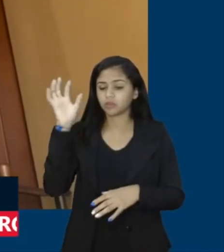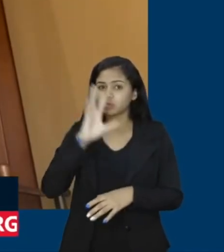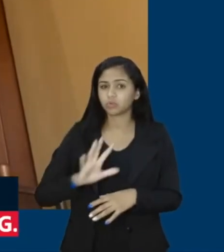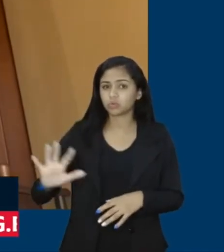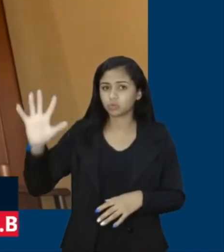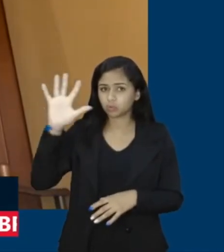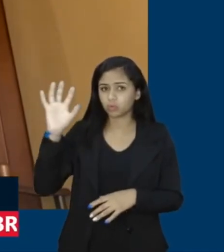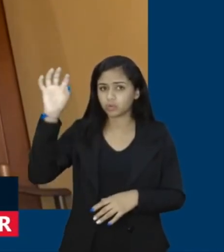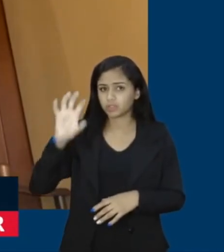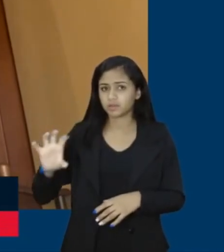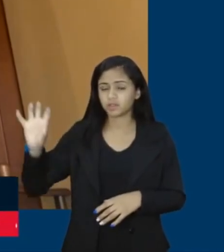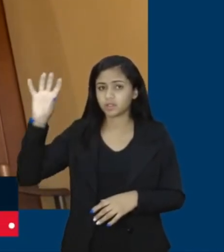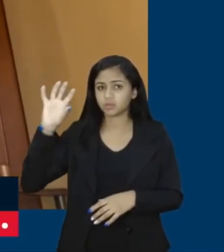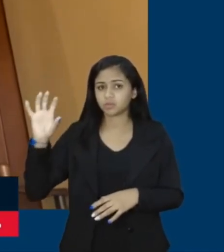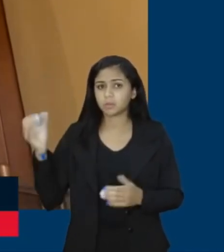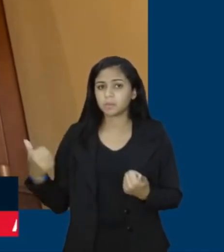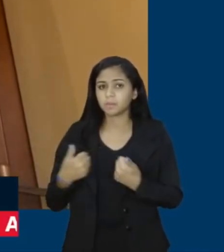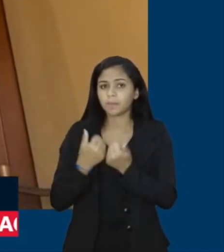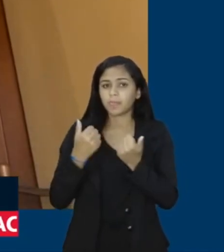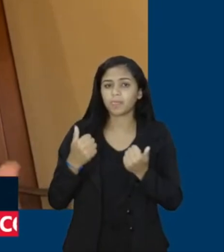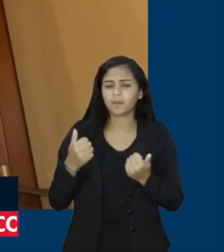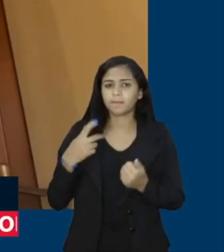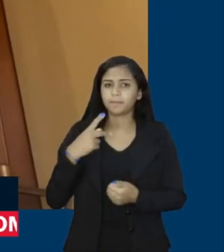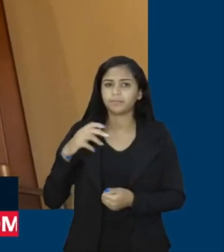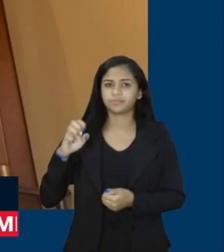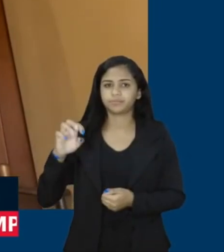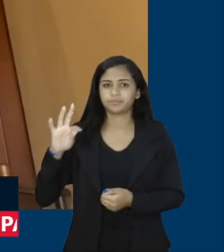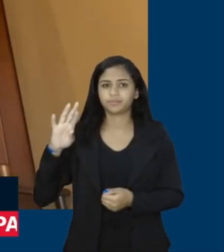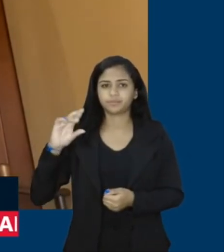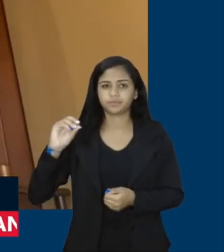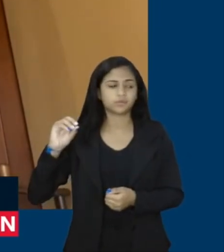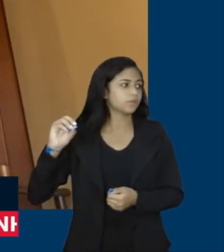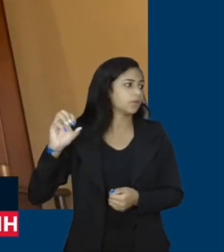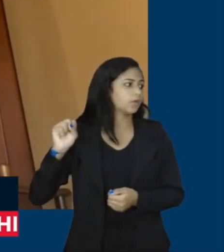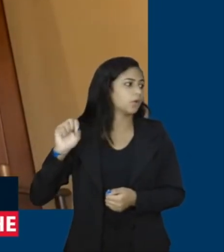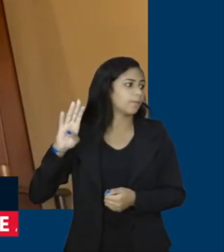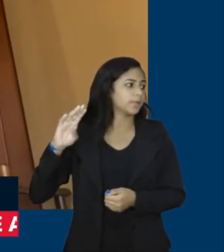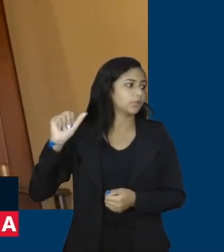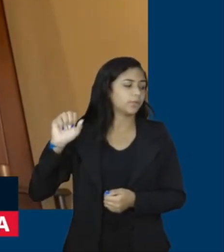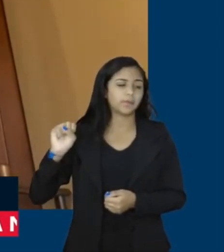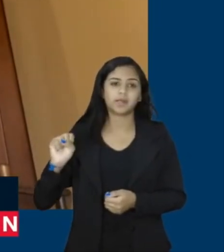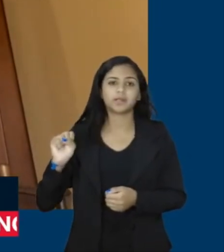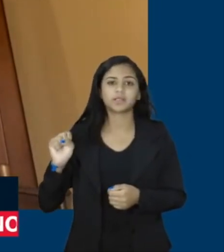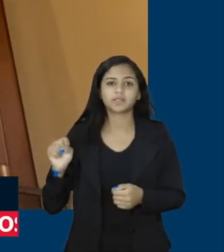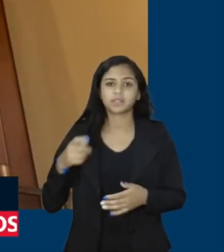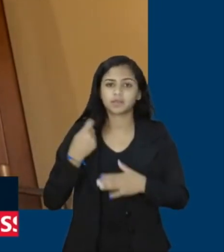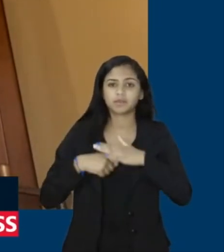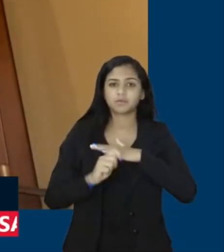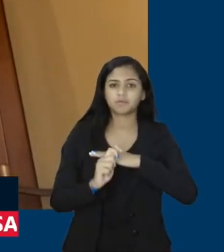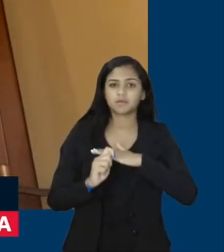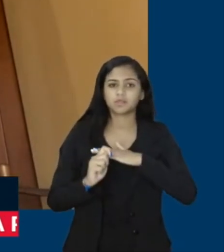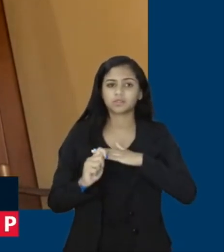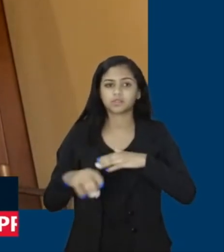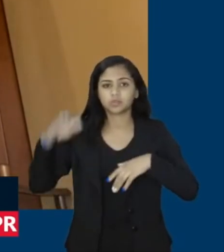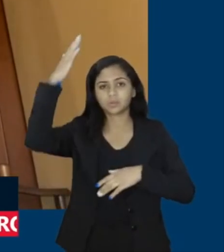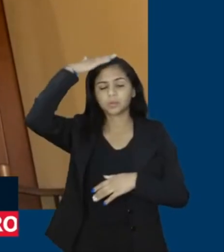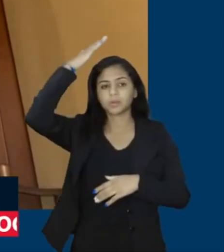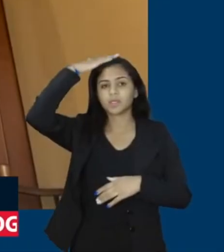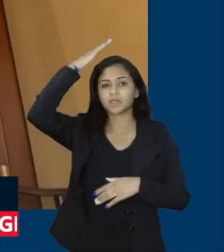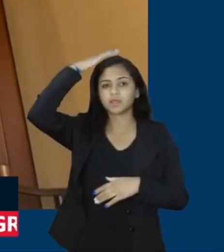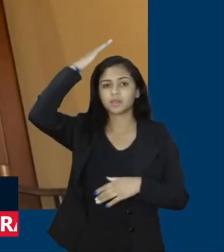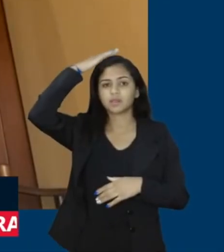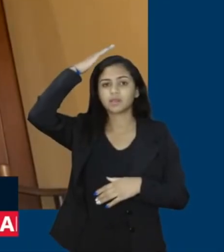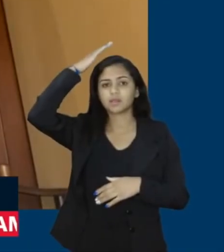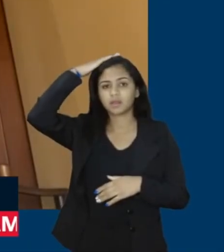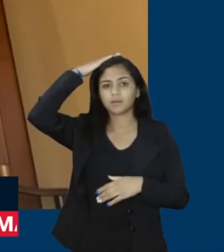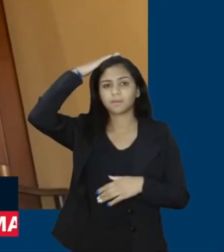ali impactadas. E a Petrobras também voltou a investir no Paraná. A Repar, que é uma grande